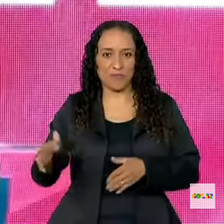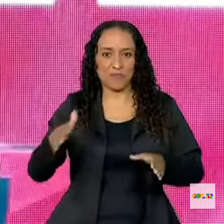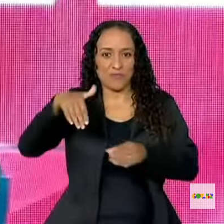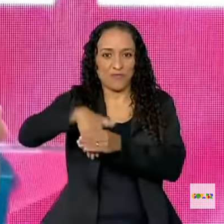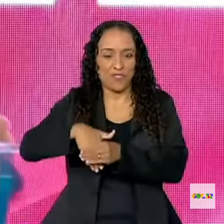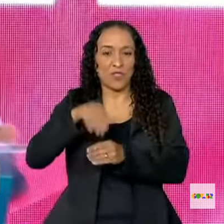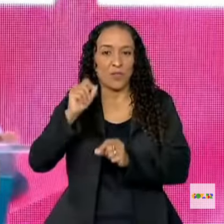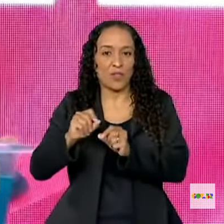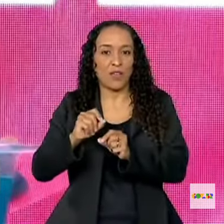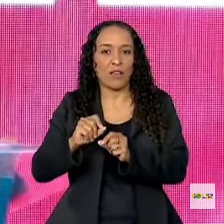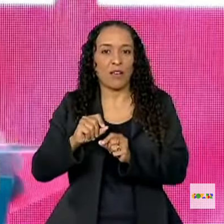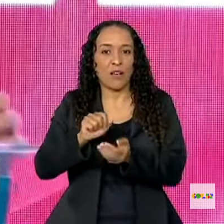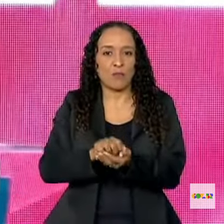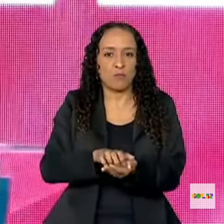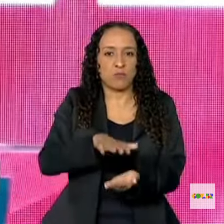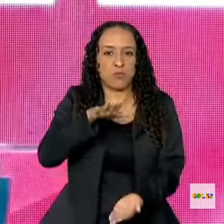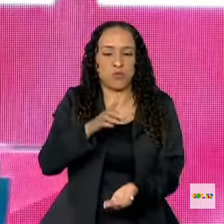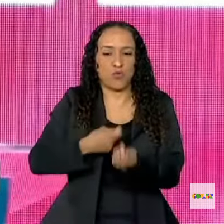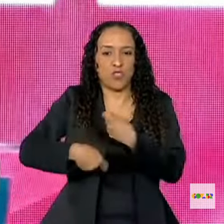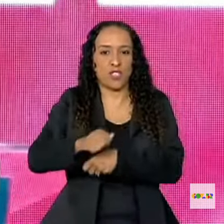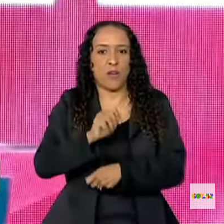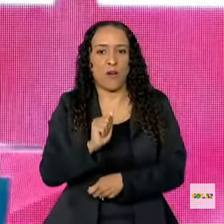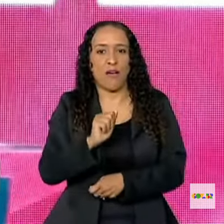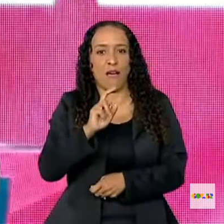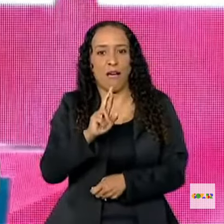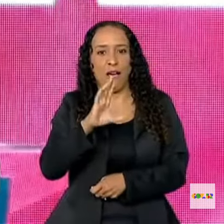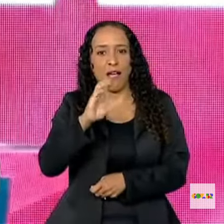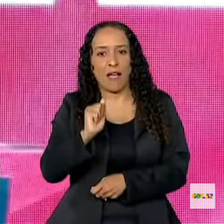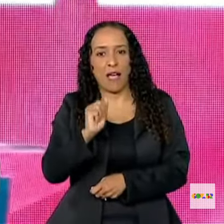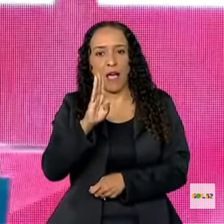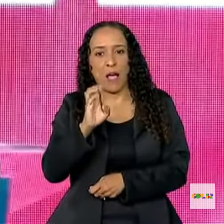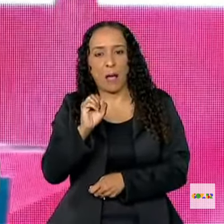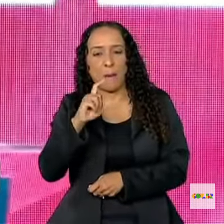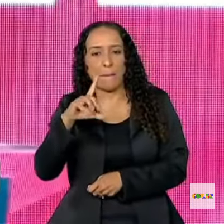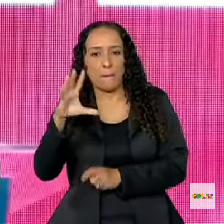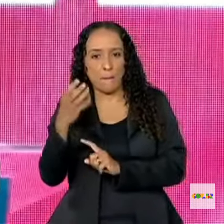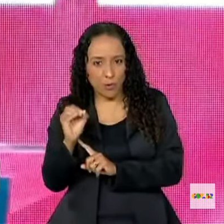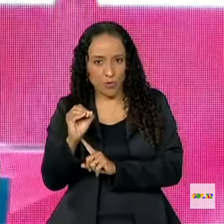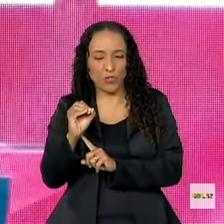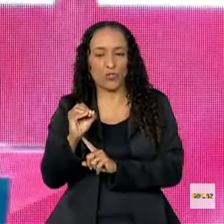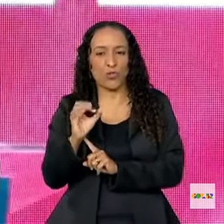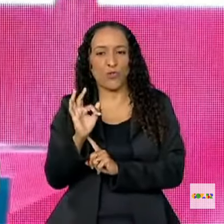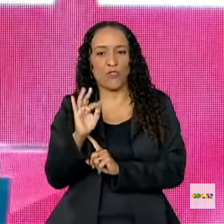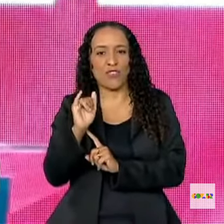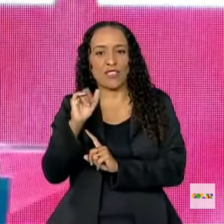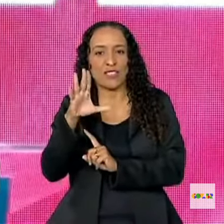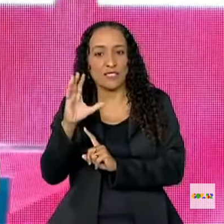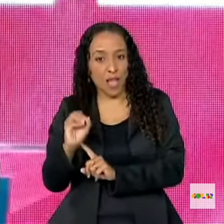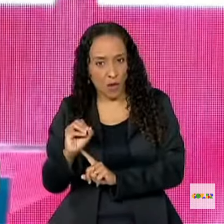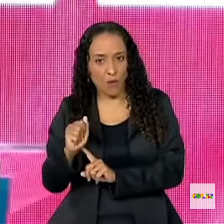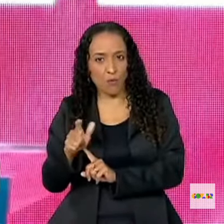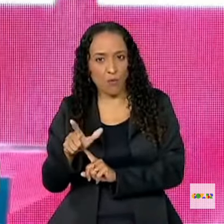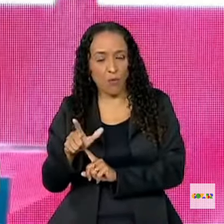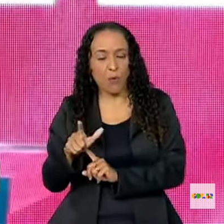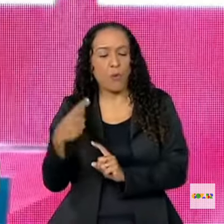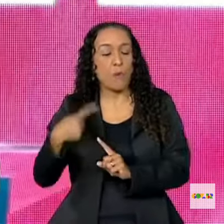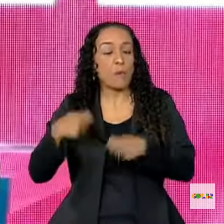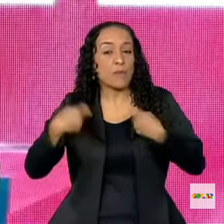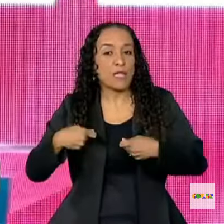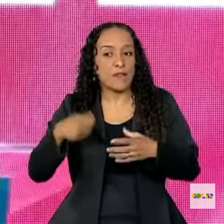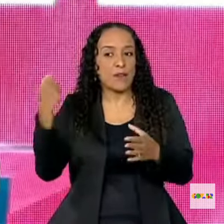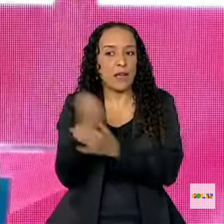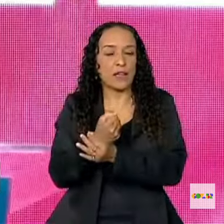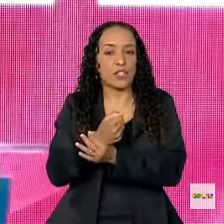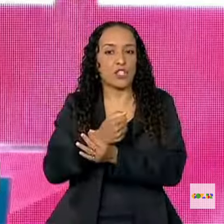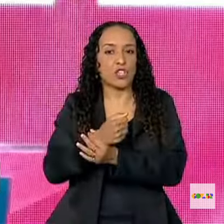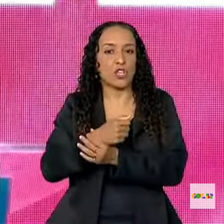arcabouço fiscal porque era preciso garantir ao povo brasileiro ao mercado e ao mundo que